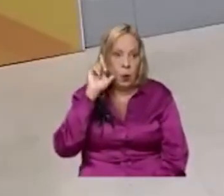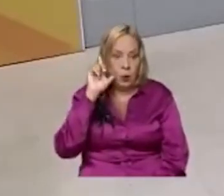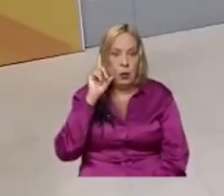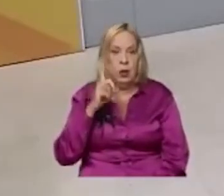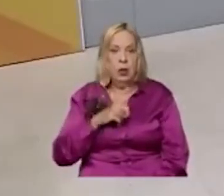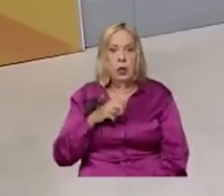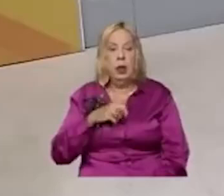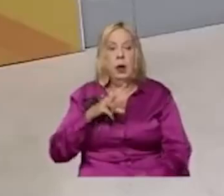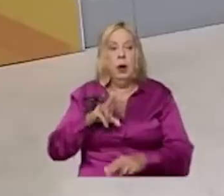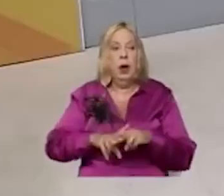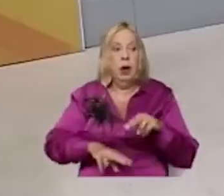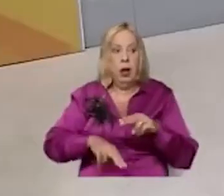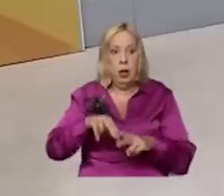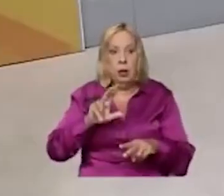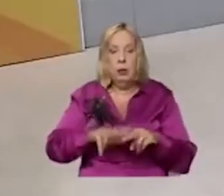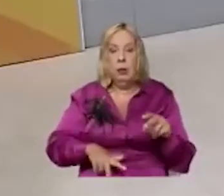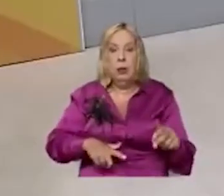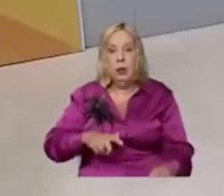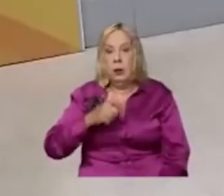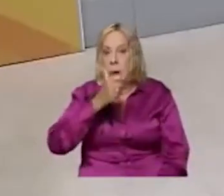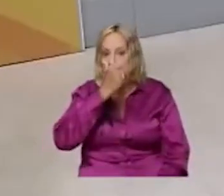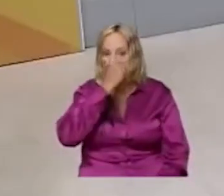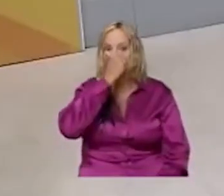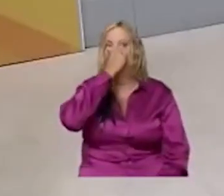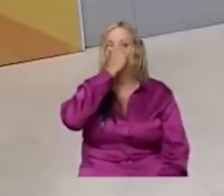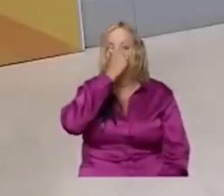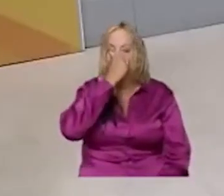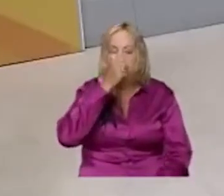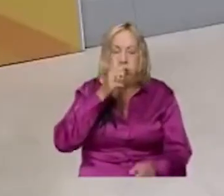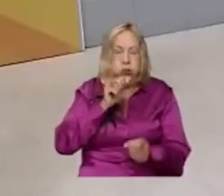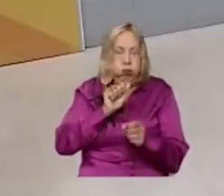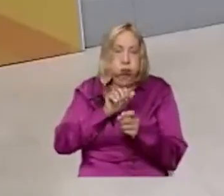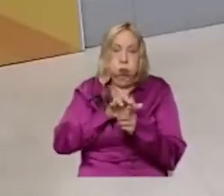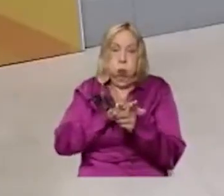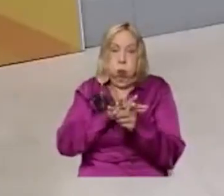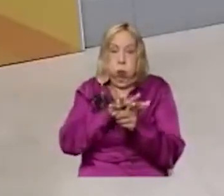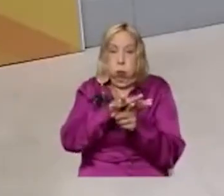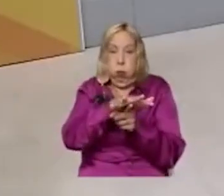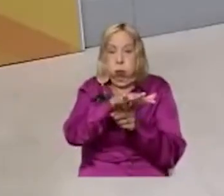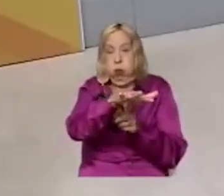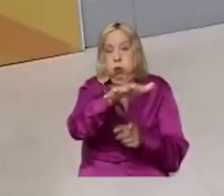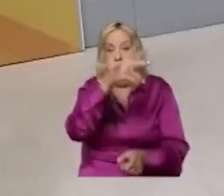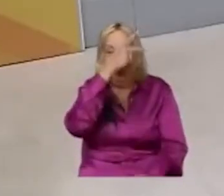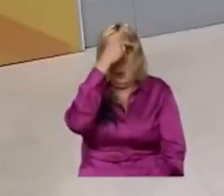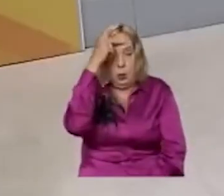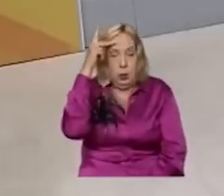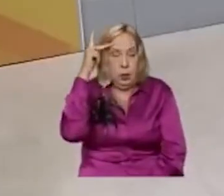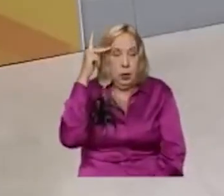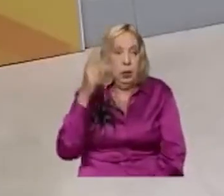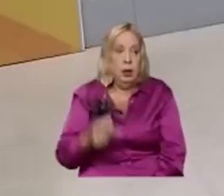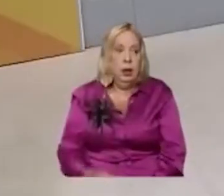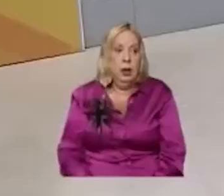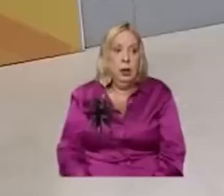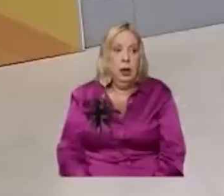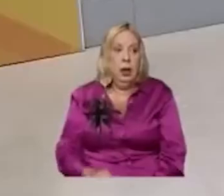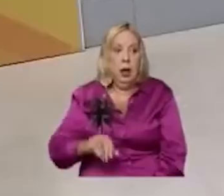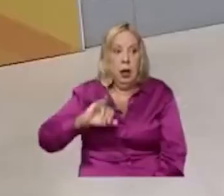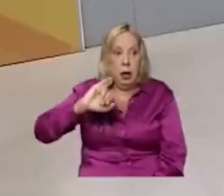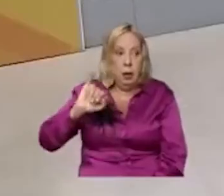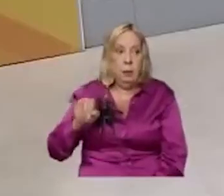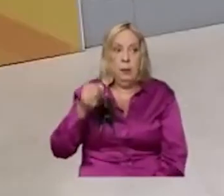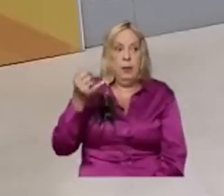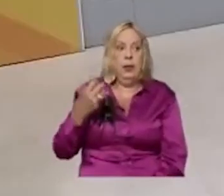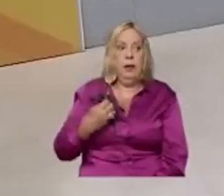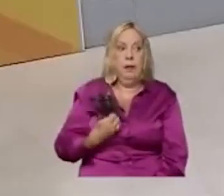transmissão do Arraial. Menino, tava lotado, Júnior, eu vou te contar um negócio. Tá certo, né? Eu acho que a gente tem que aproveitar a vida, é